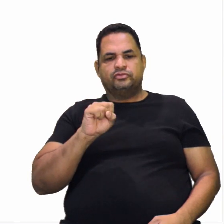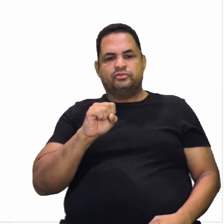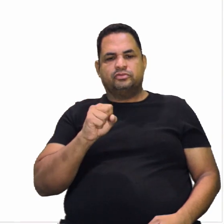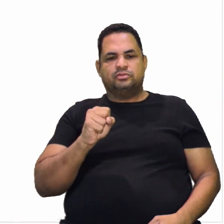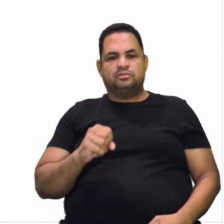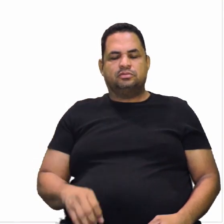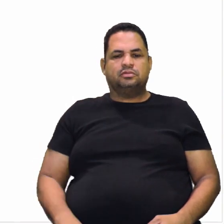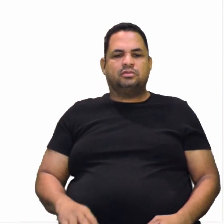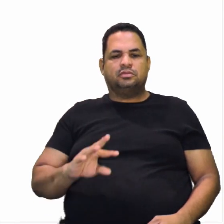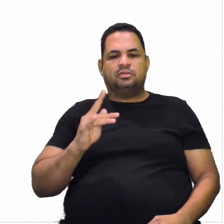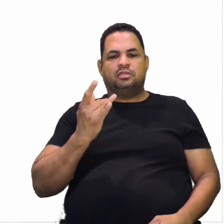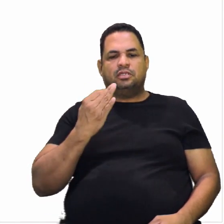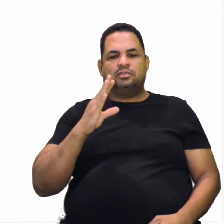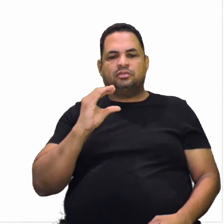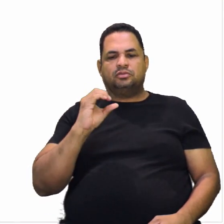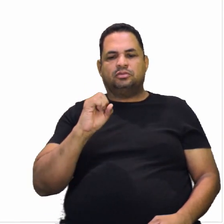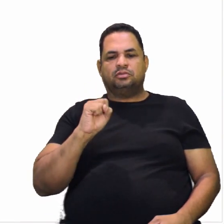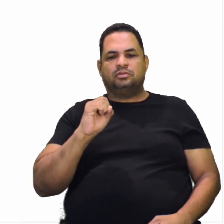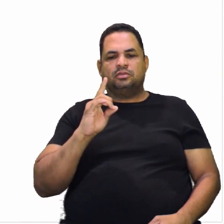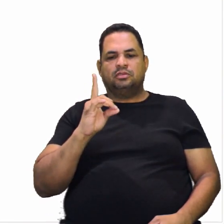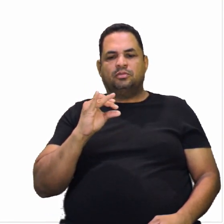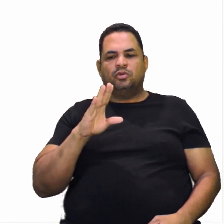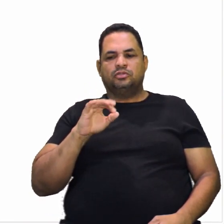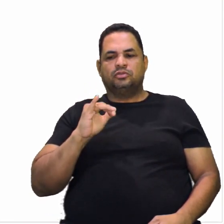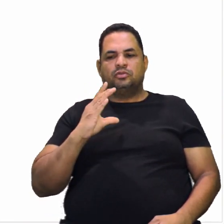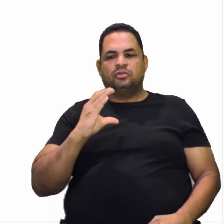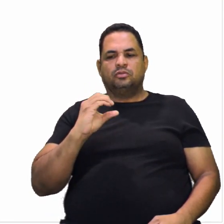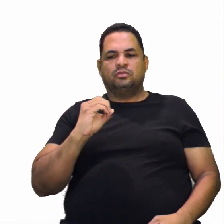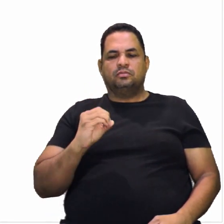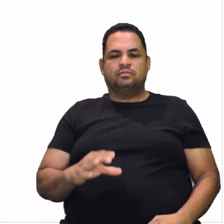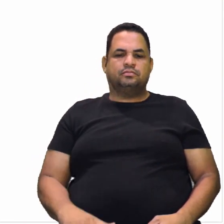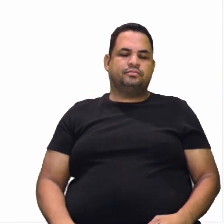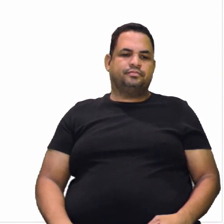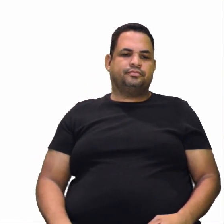Hieróglifusos, hieráticos e demóticos.